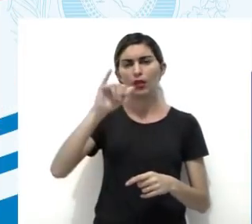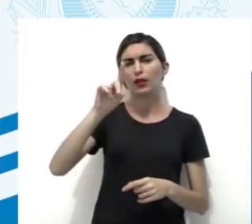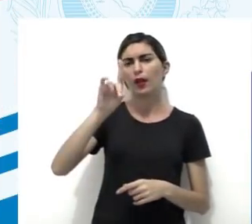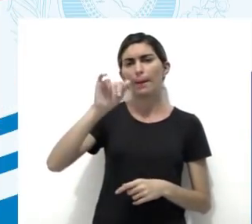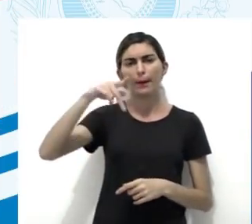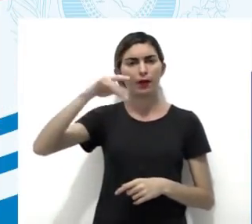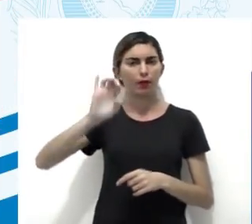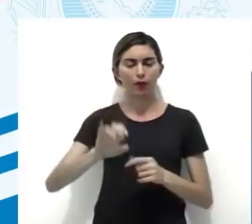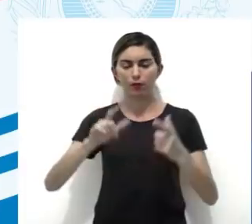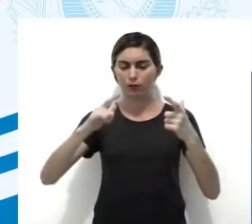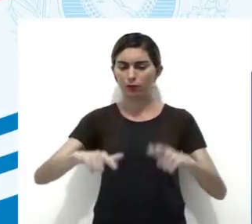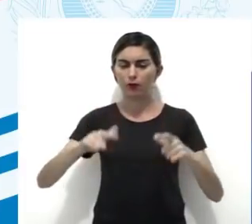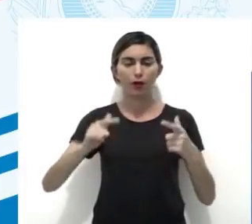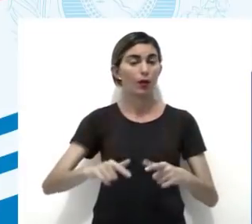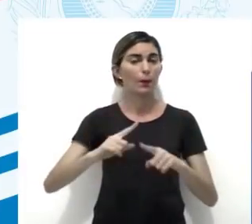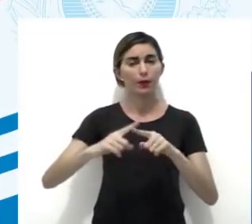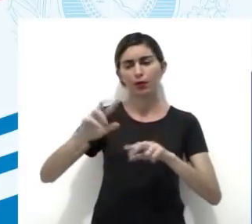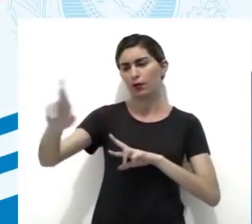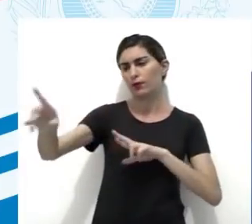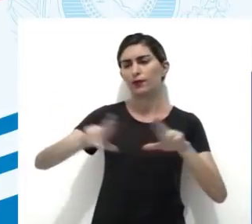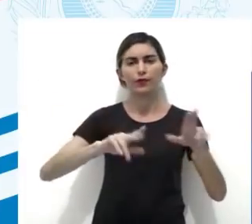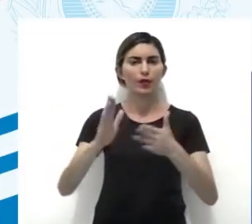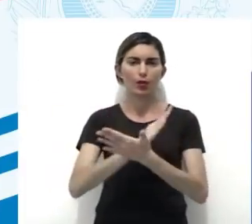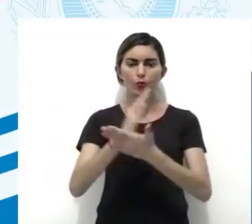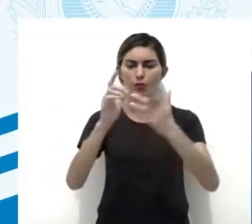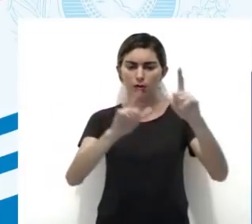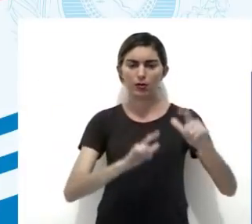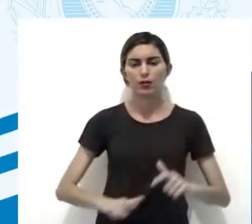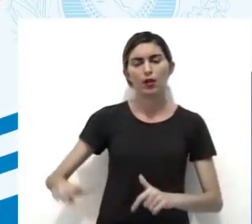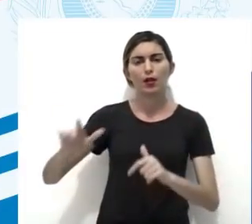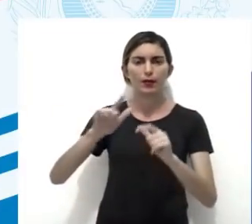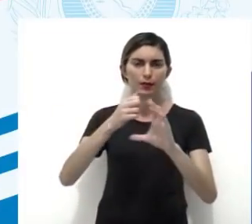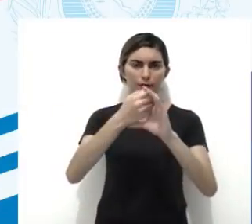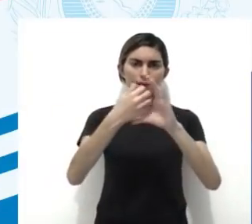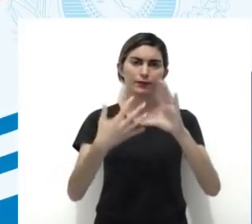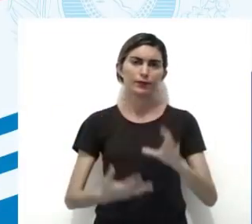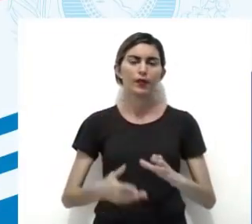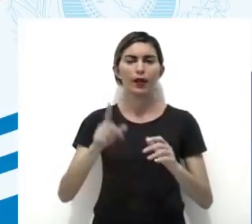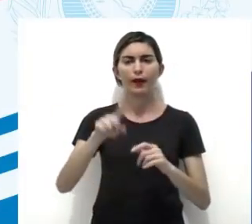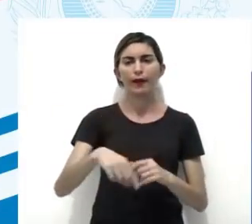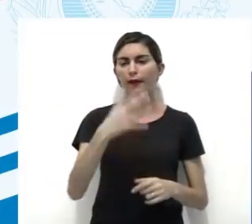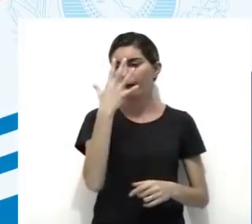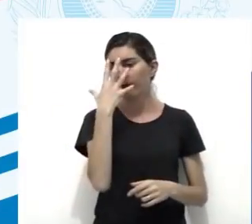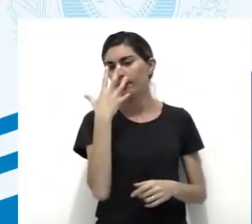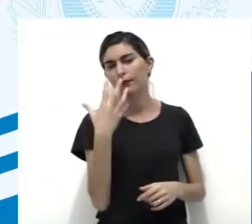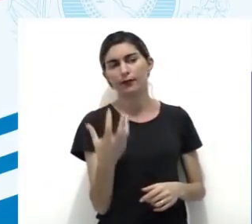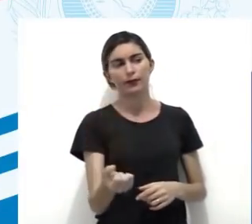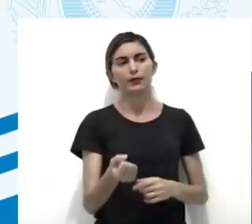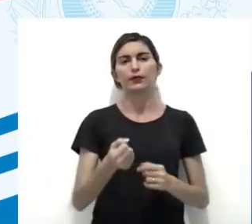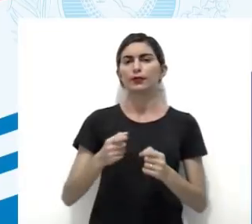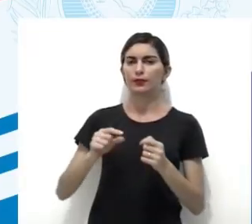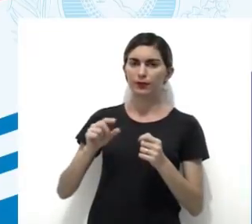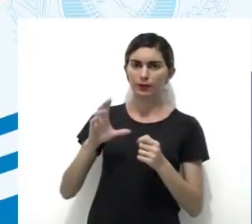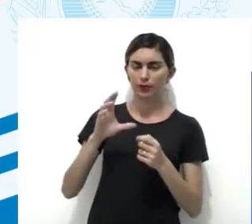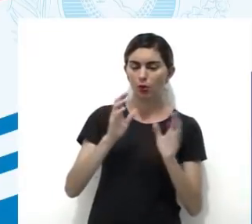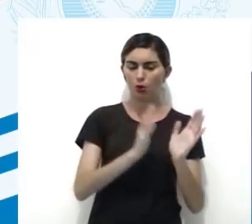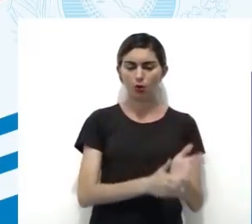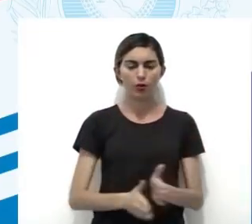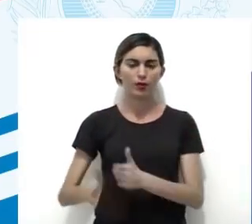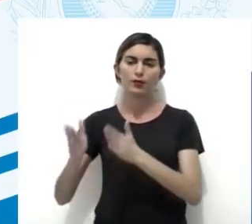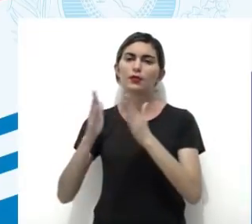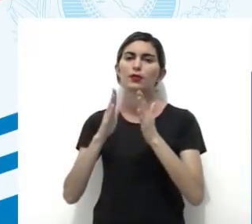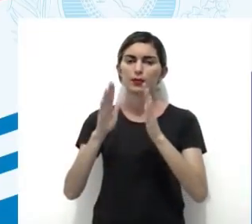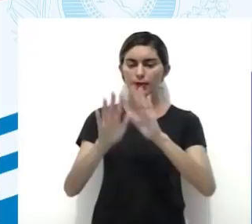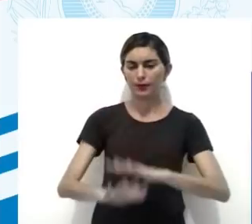porque o diferencial disso aí em algumas áreas, em alguns aspectos, é que vai ser o atrativo para a consolidação e organização